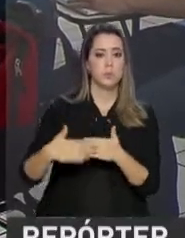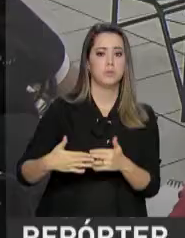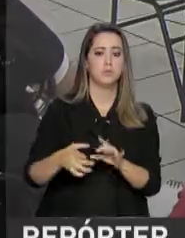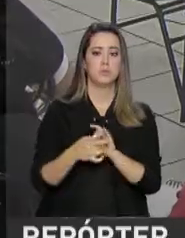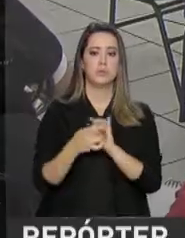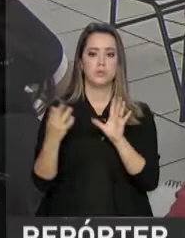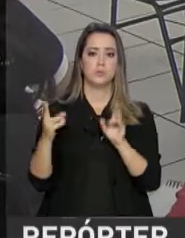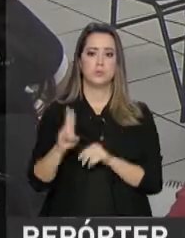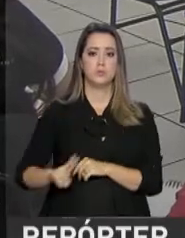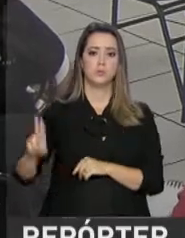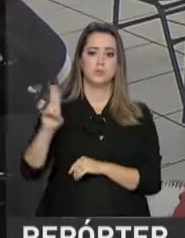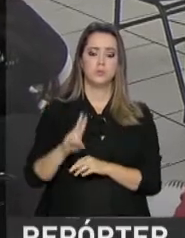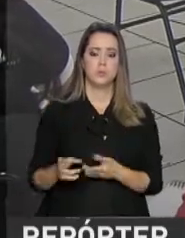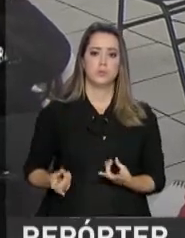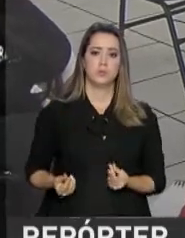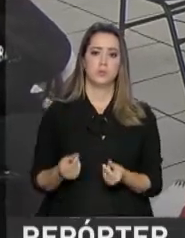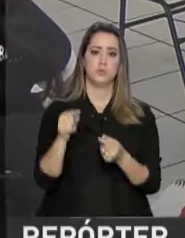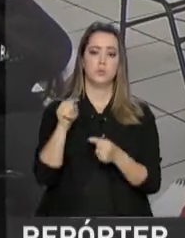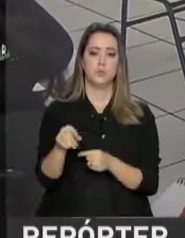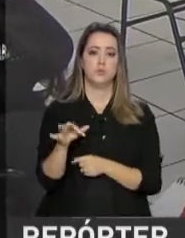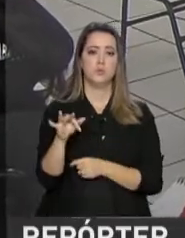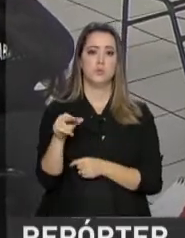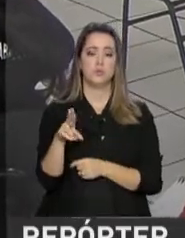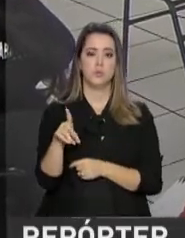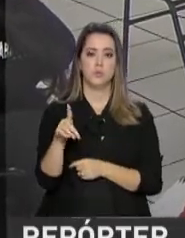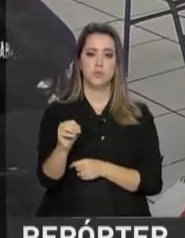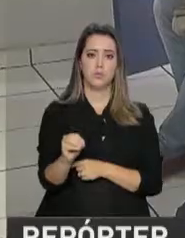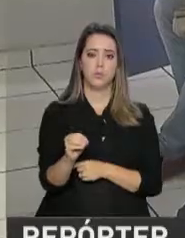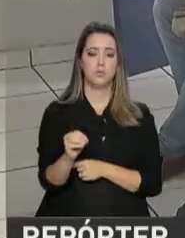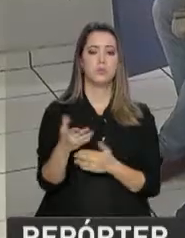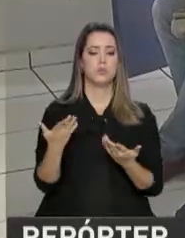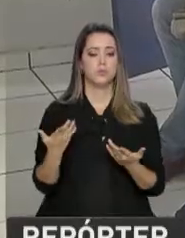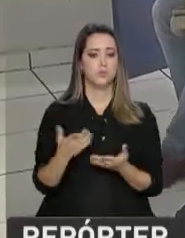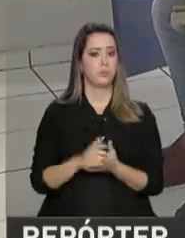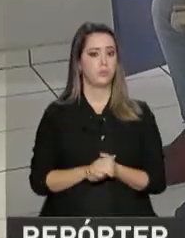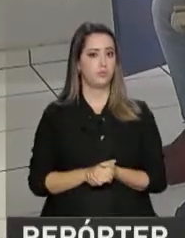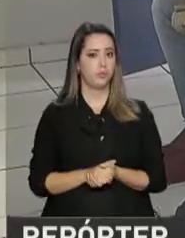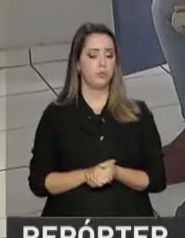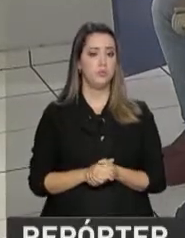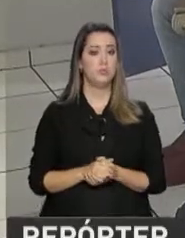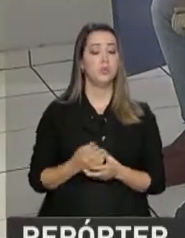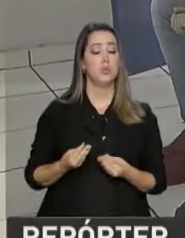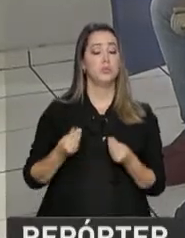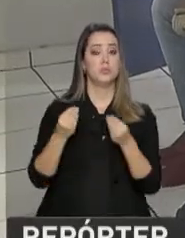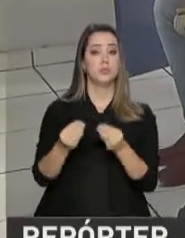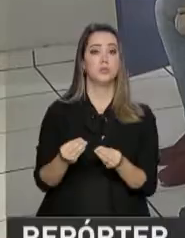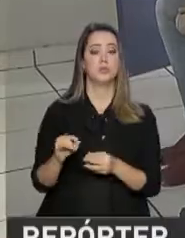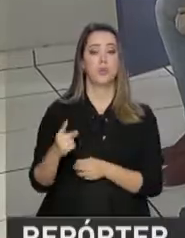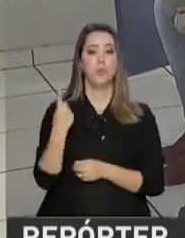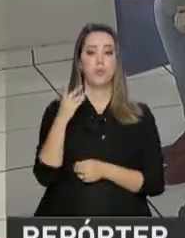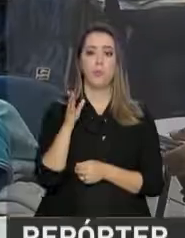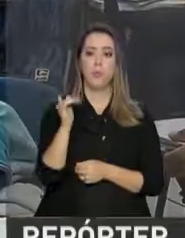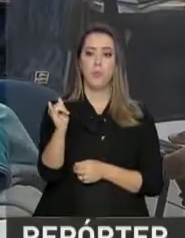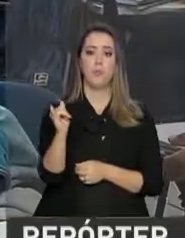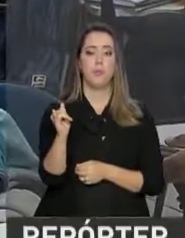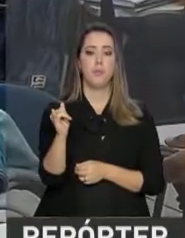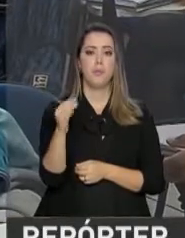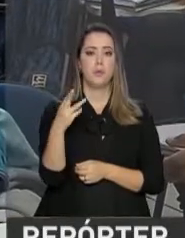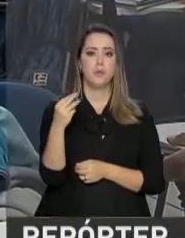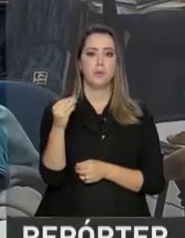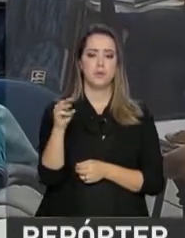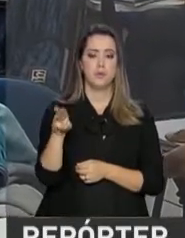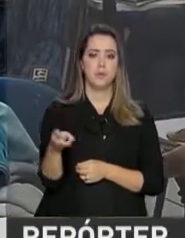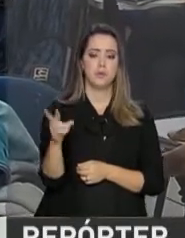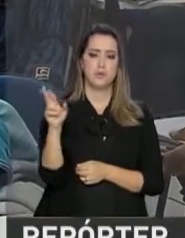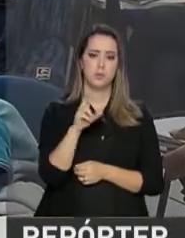autorizar o uso de recursos desses fundos para o financiamento estudantil foram garantidos 1 bilhão e 300 milhões de